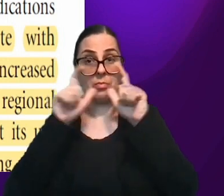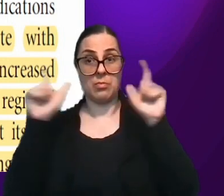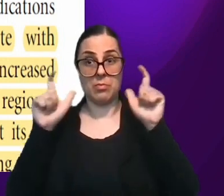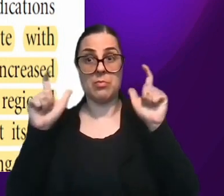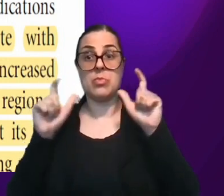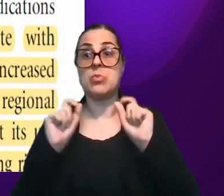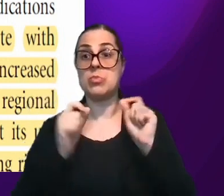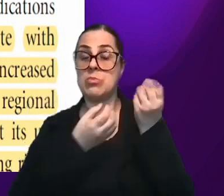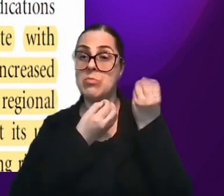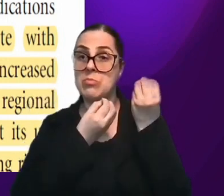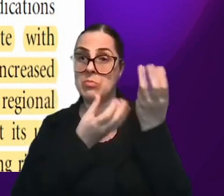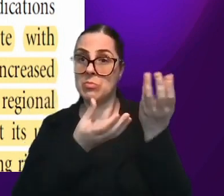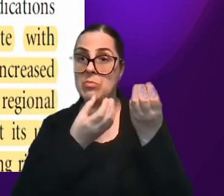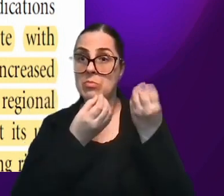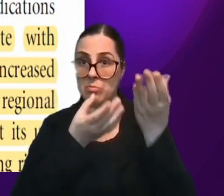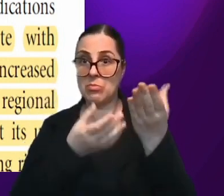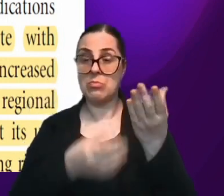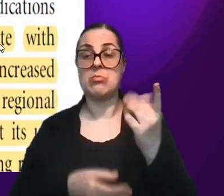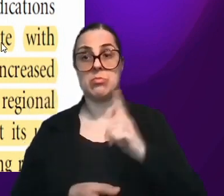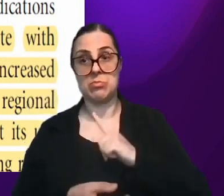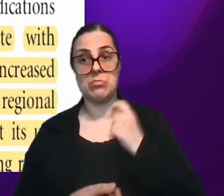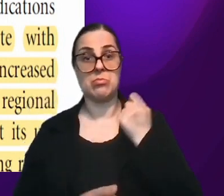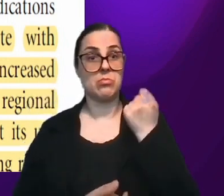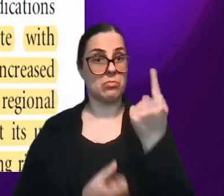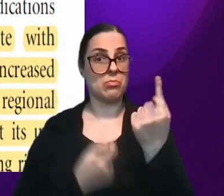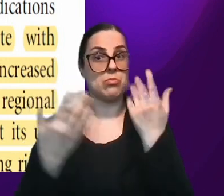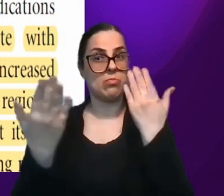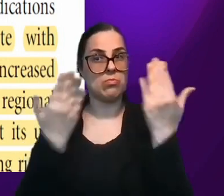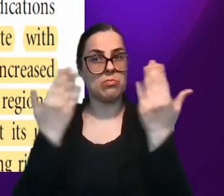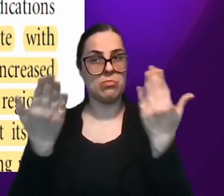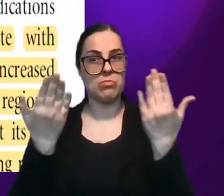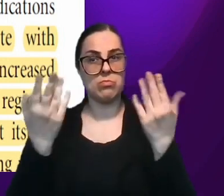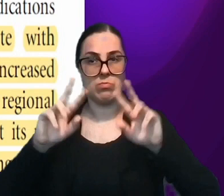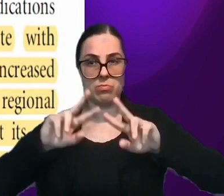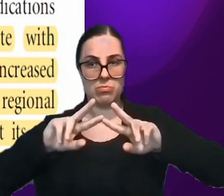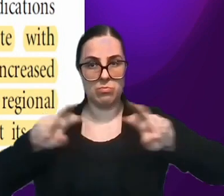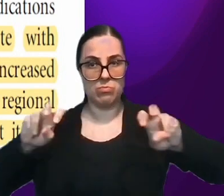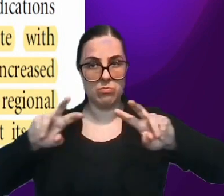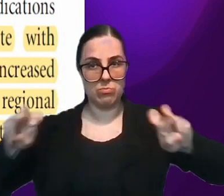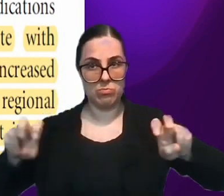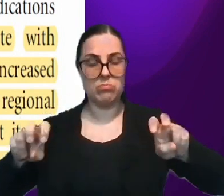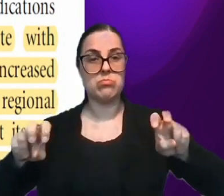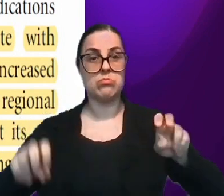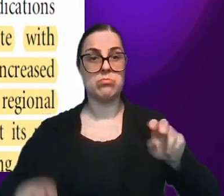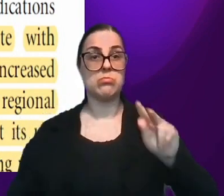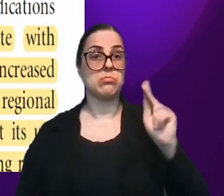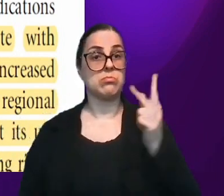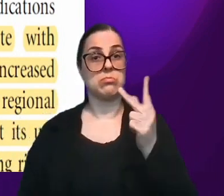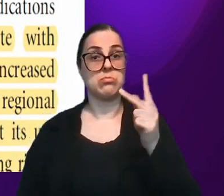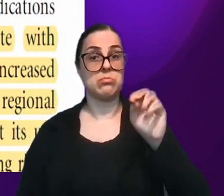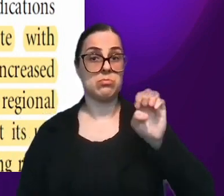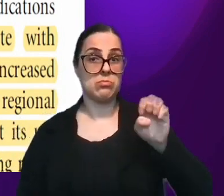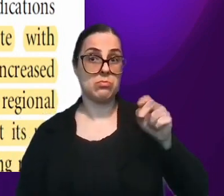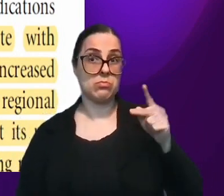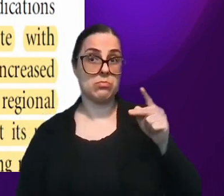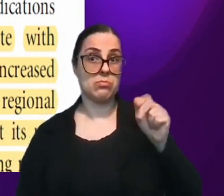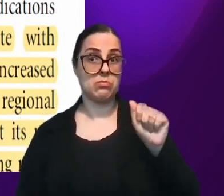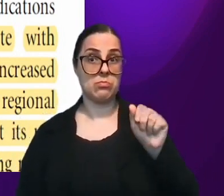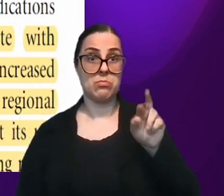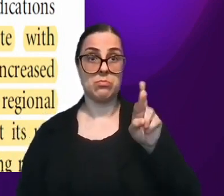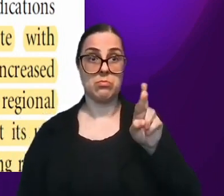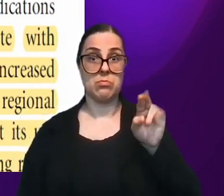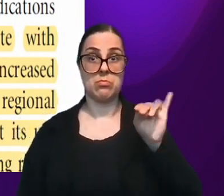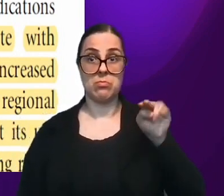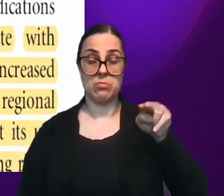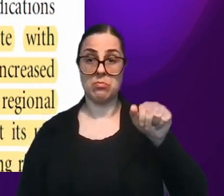limitados, obviamente, e algumas meta-análises, comparando o citrato com a heparina, eles mostraram que há realmente